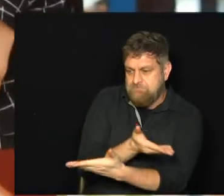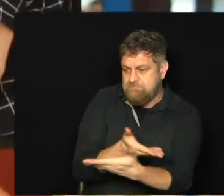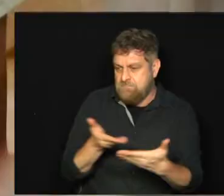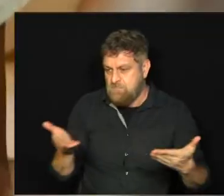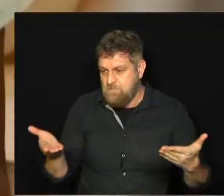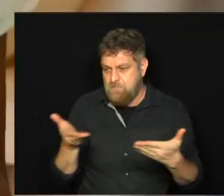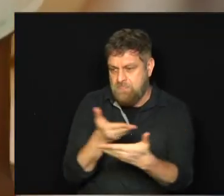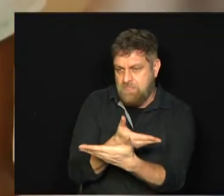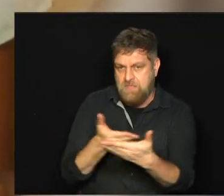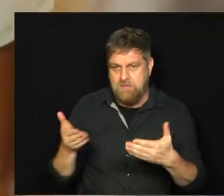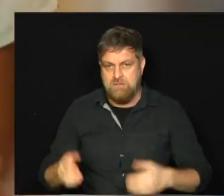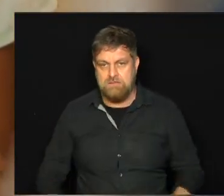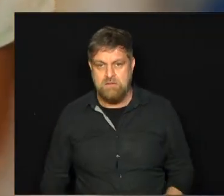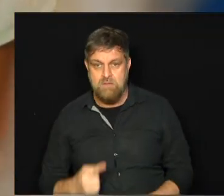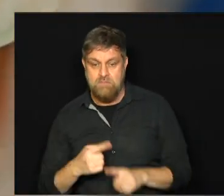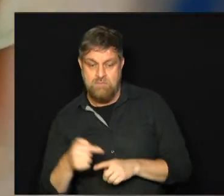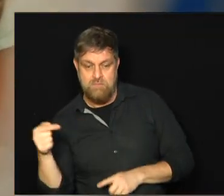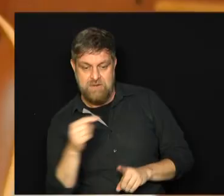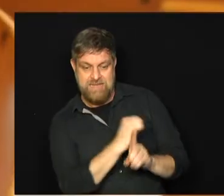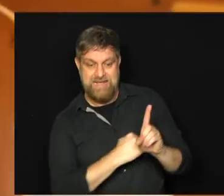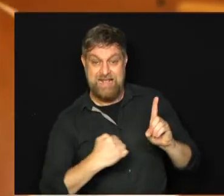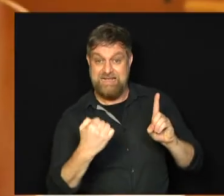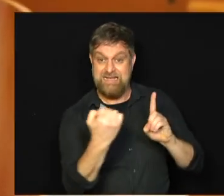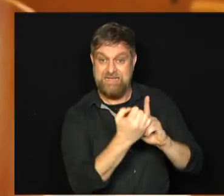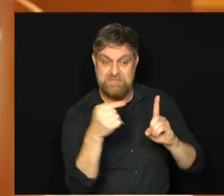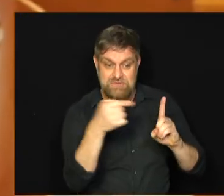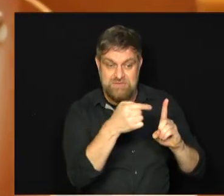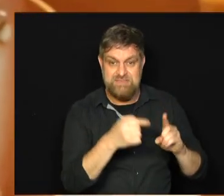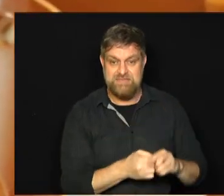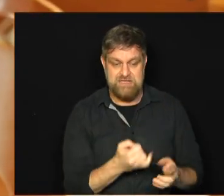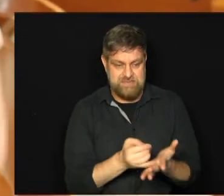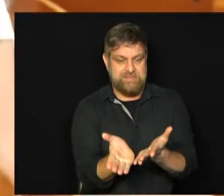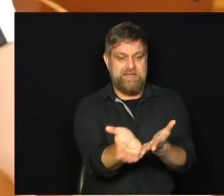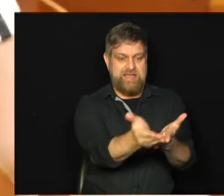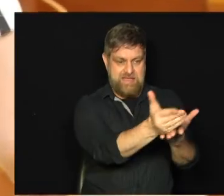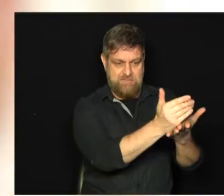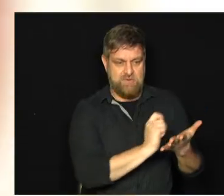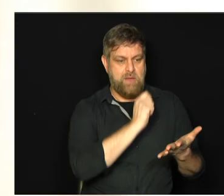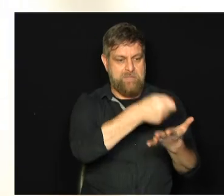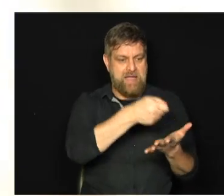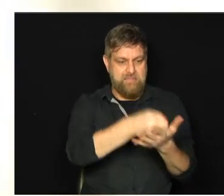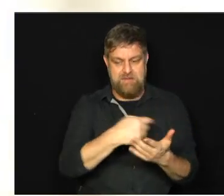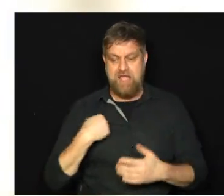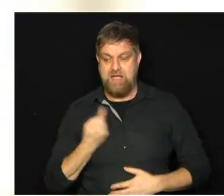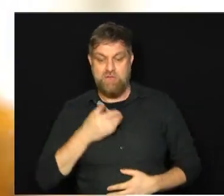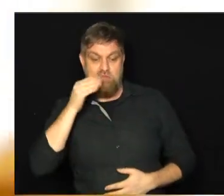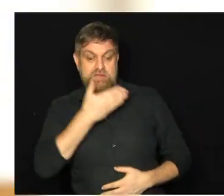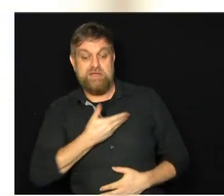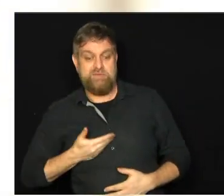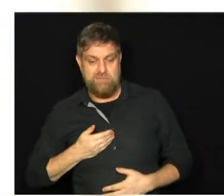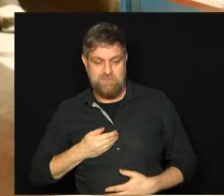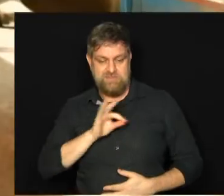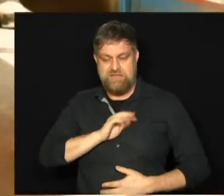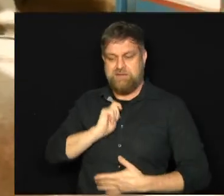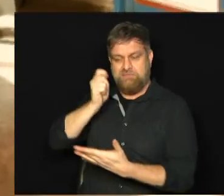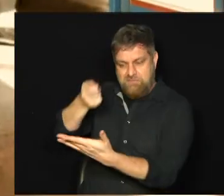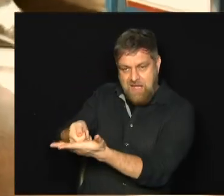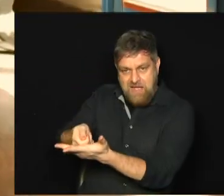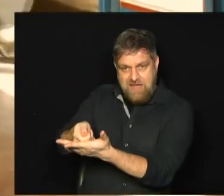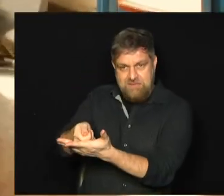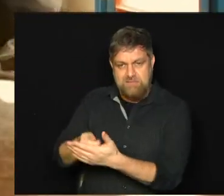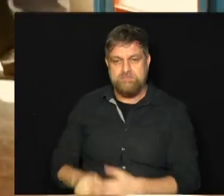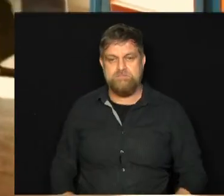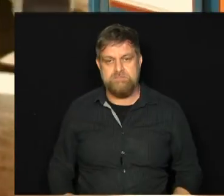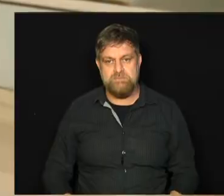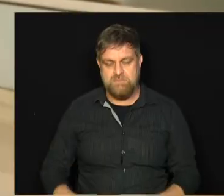retribuindo para a sociedade tudo que ela ajudou, pagando os impostos, etc., para pagar os nossos salários, tá certo? Então,